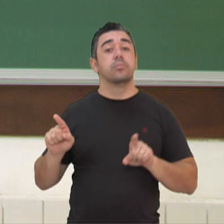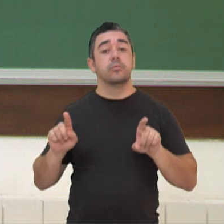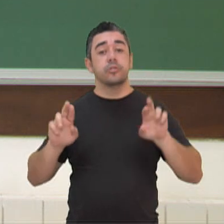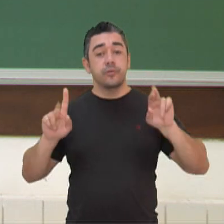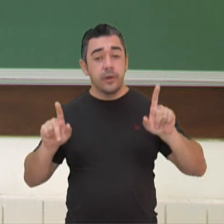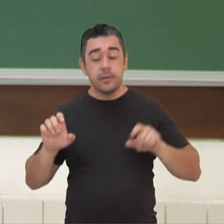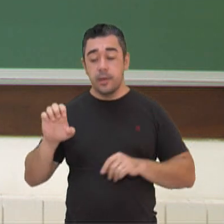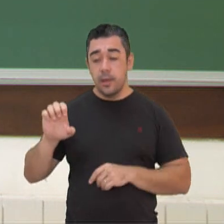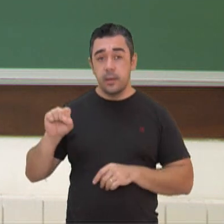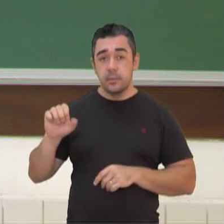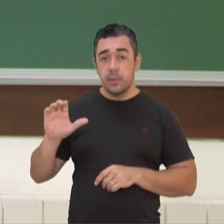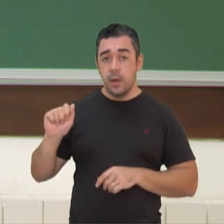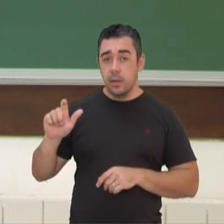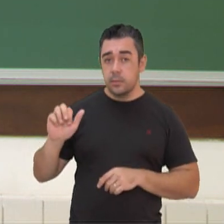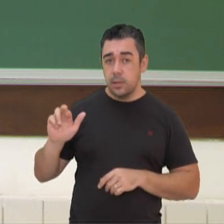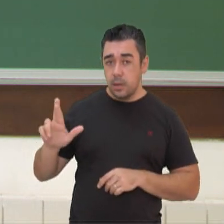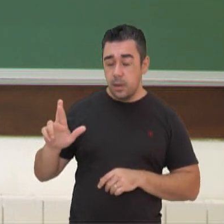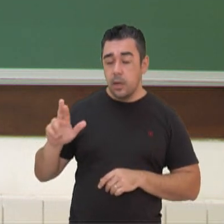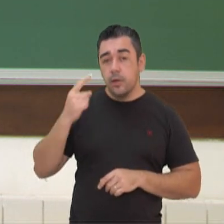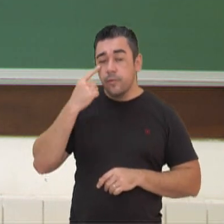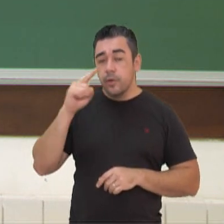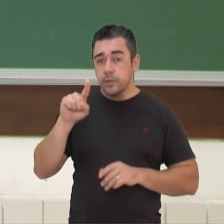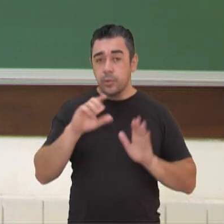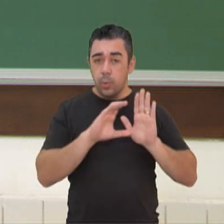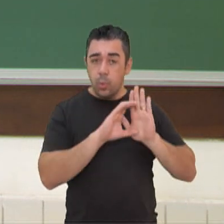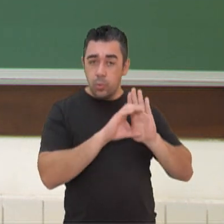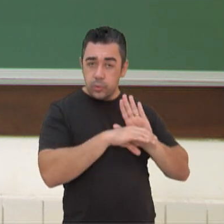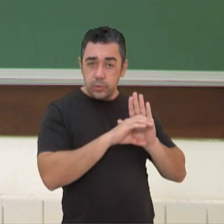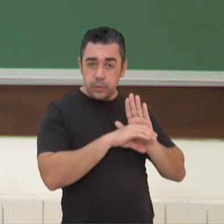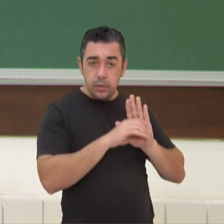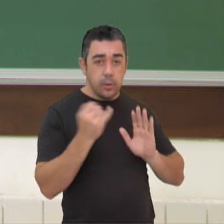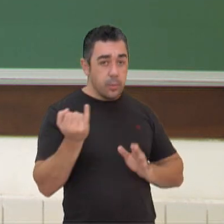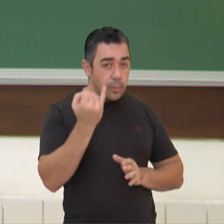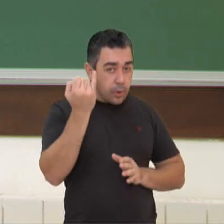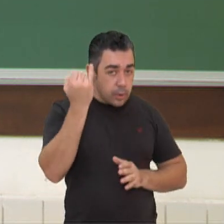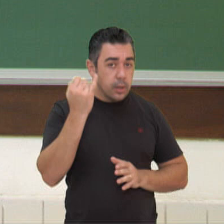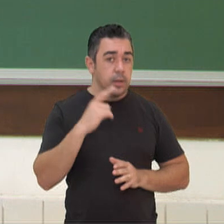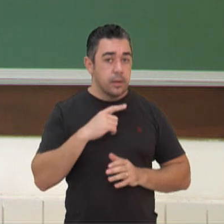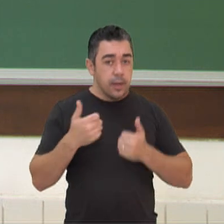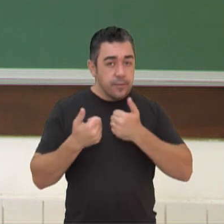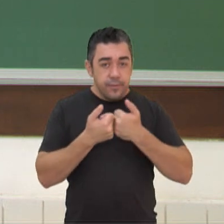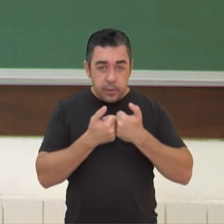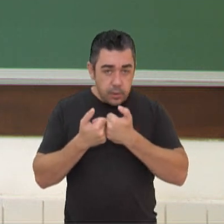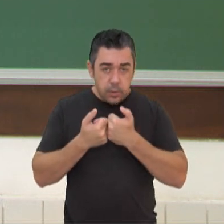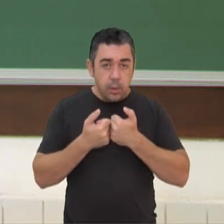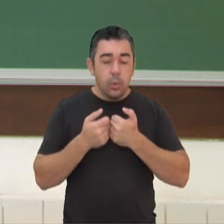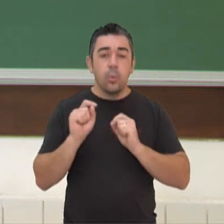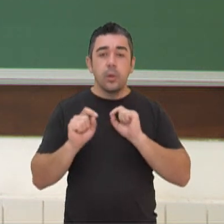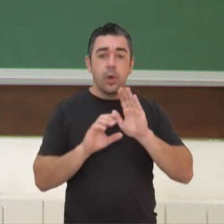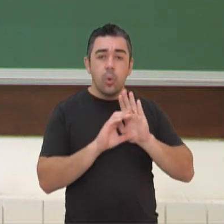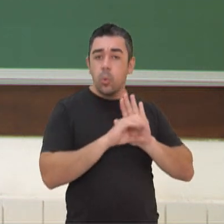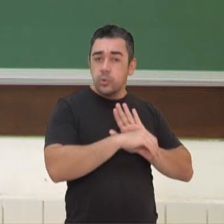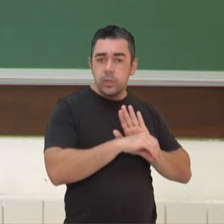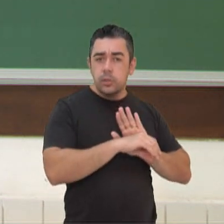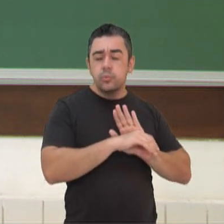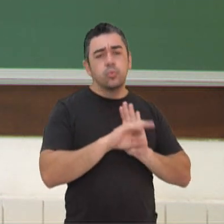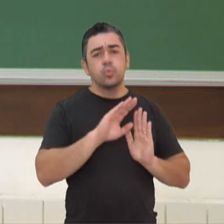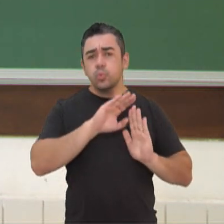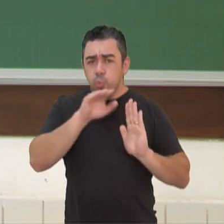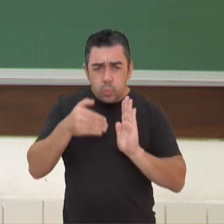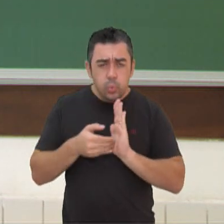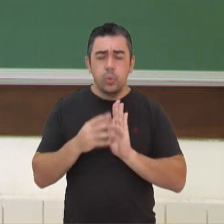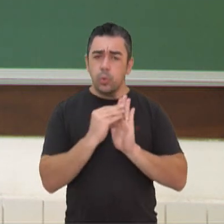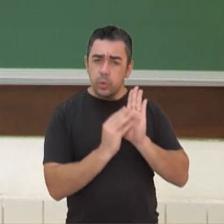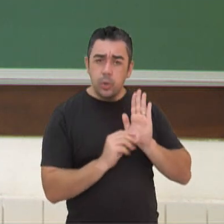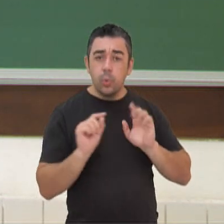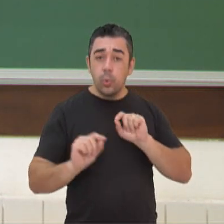esse conceito ele é muito forte na física e ele acompanha, quando você for estudar a física, ele acompanha esse conceito em todos os conteúdos, o